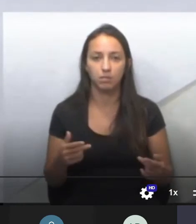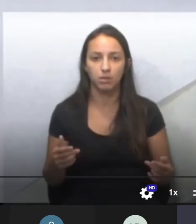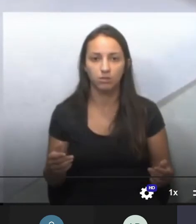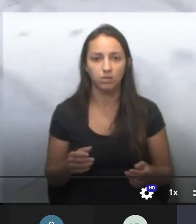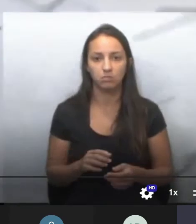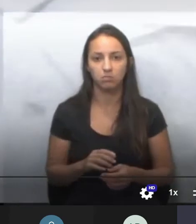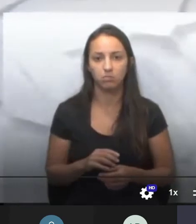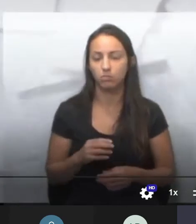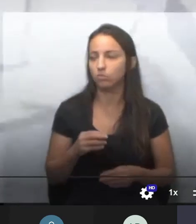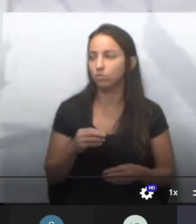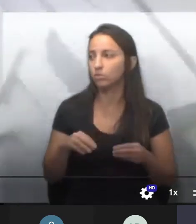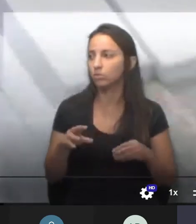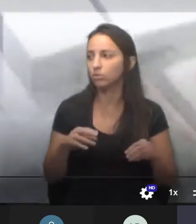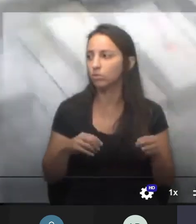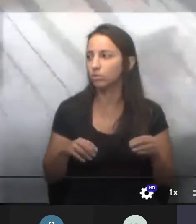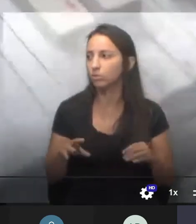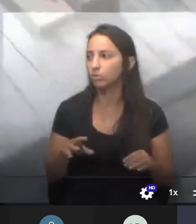estão soltos aqui.